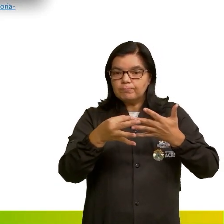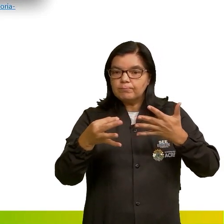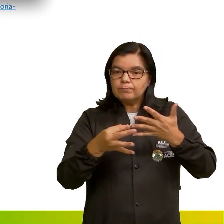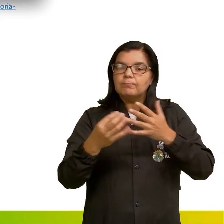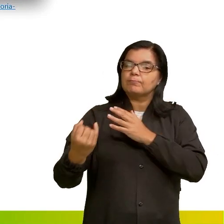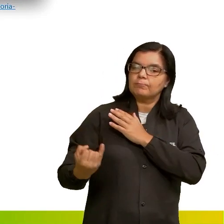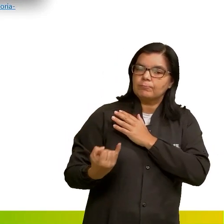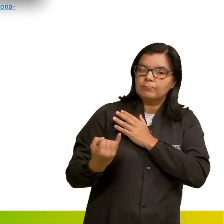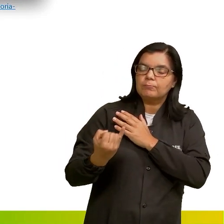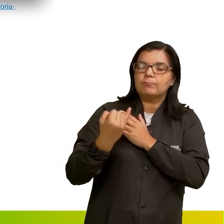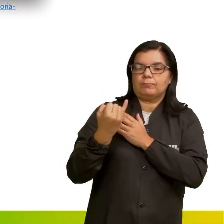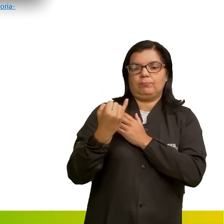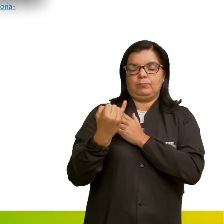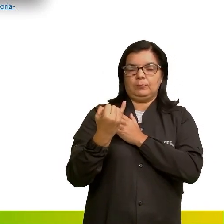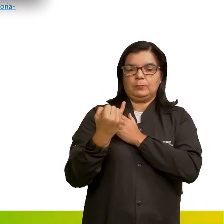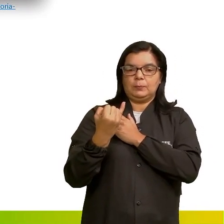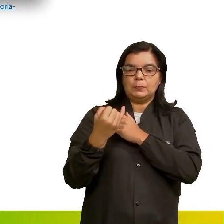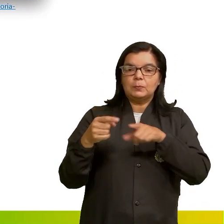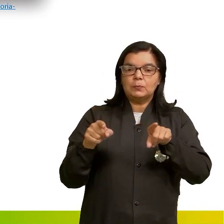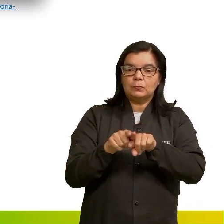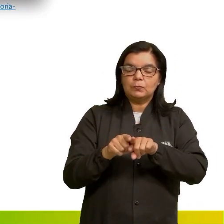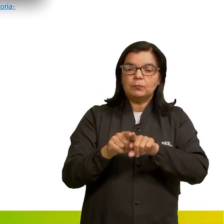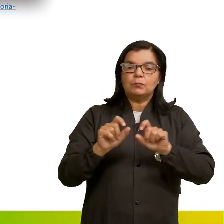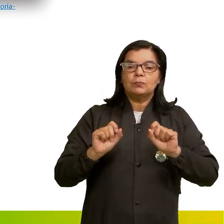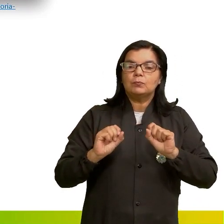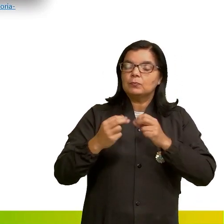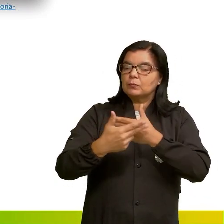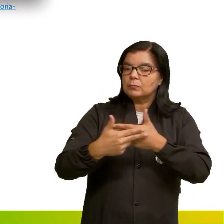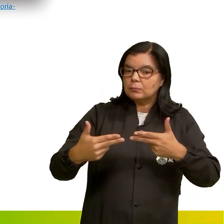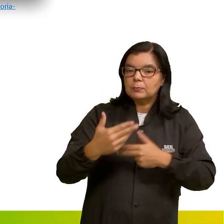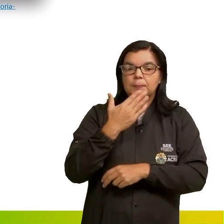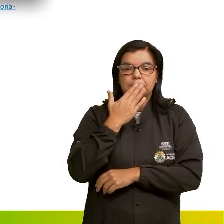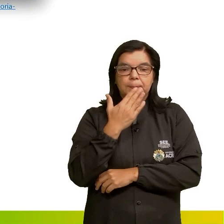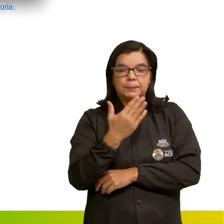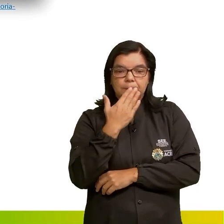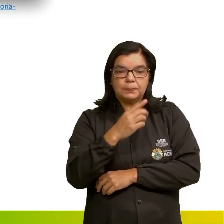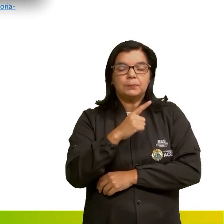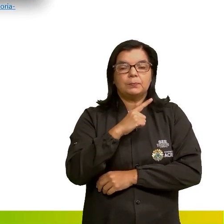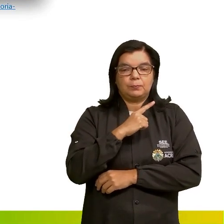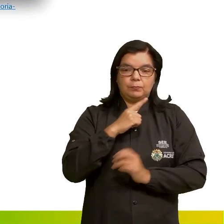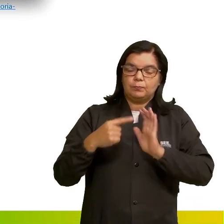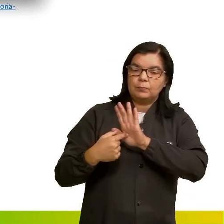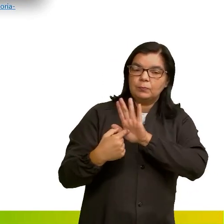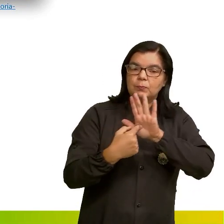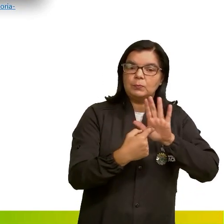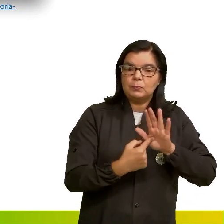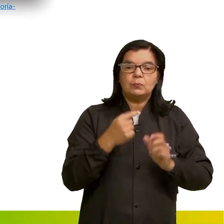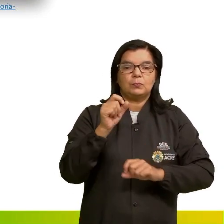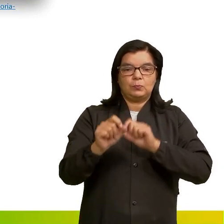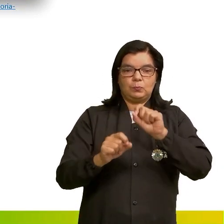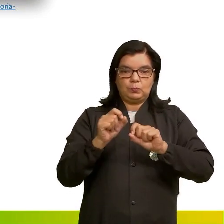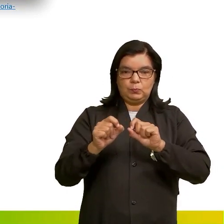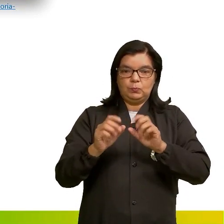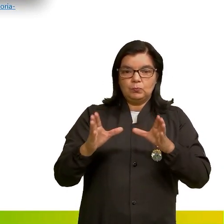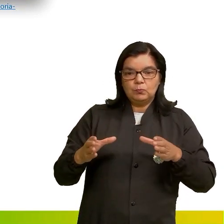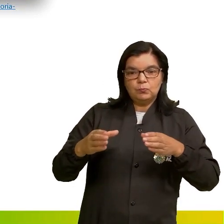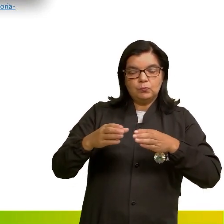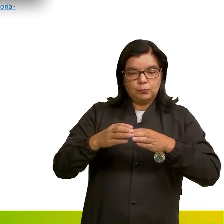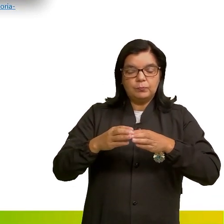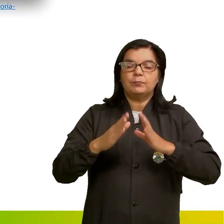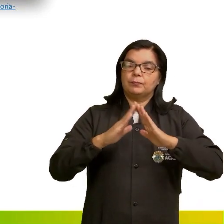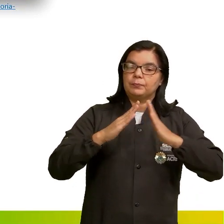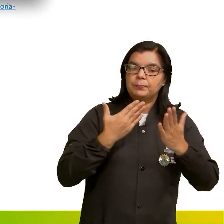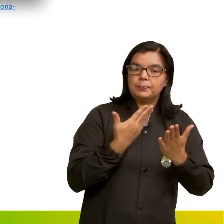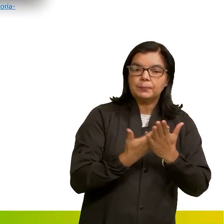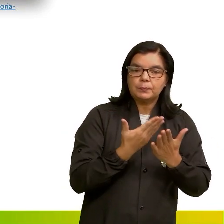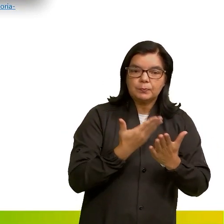elas foram enfáticas diante das demandas que elas emanaram, que foram as ocupações de